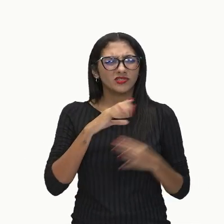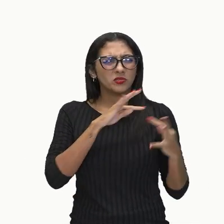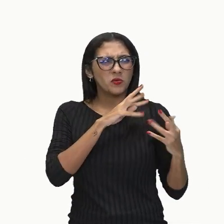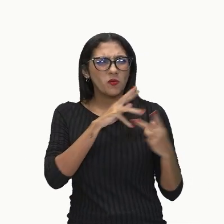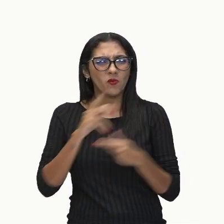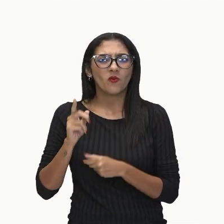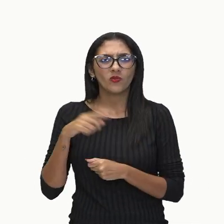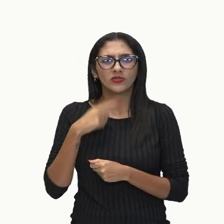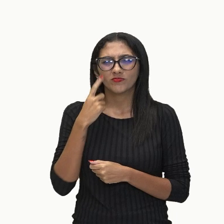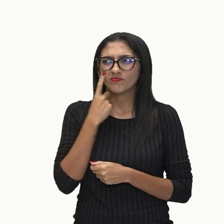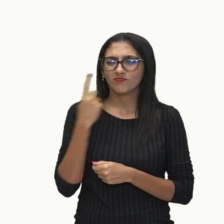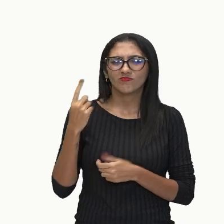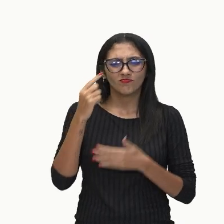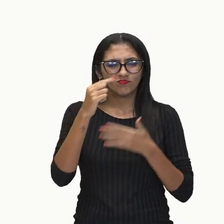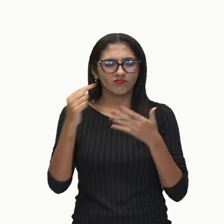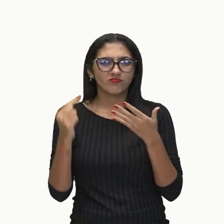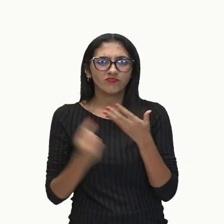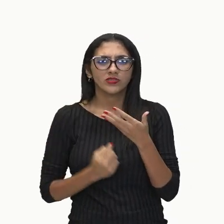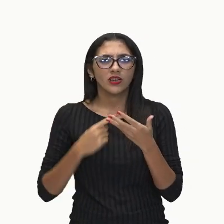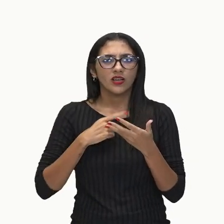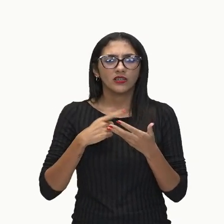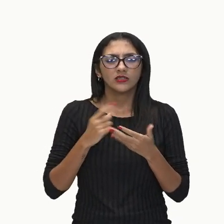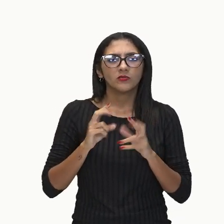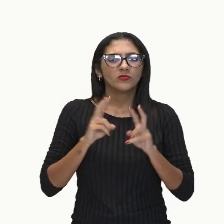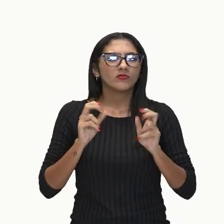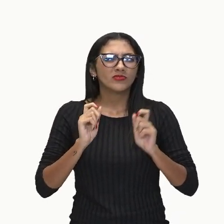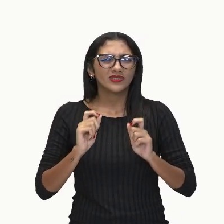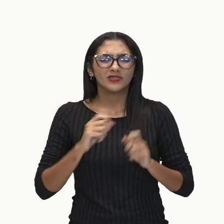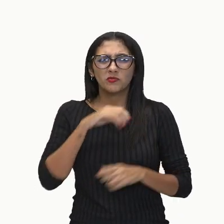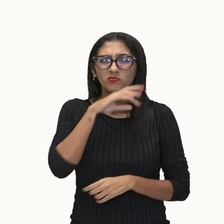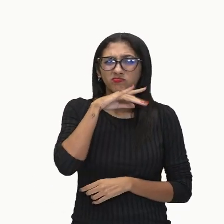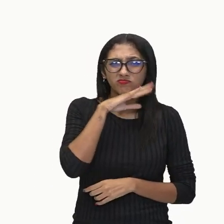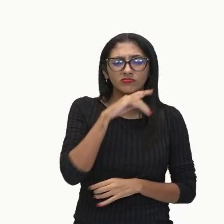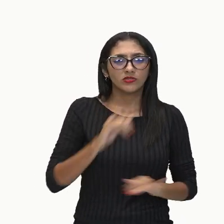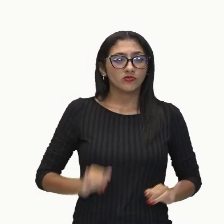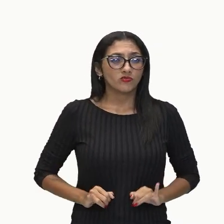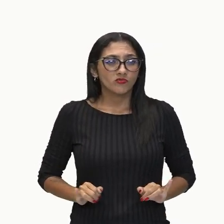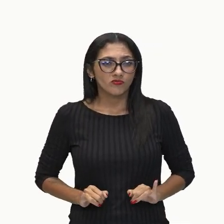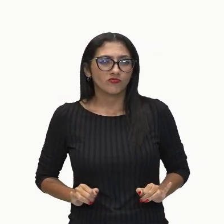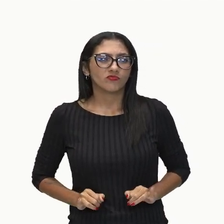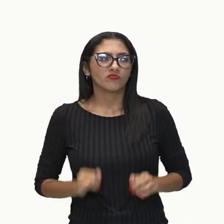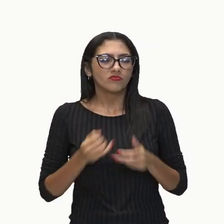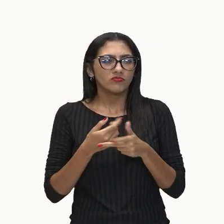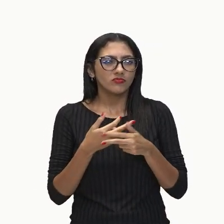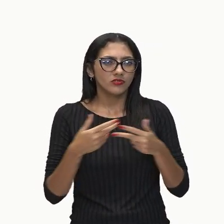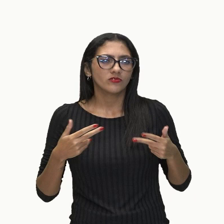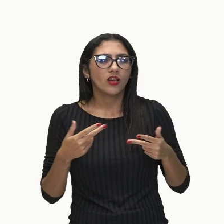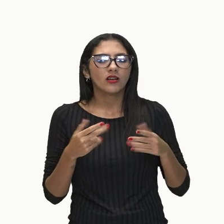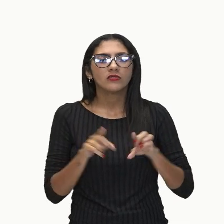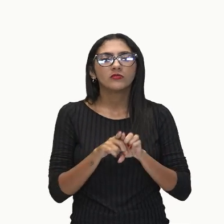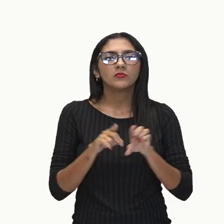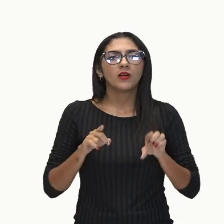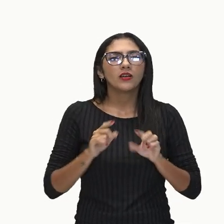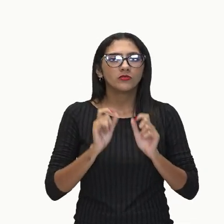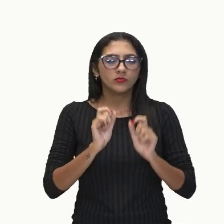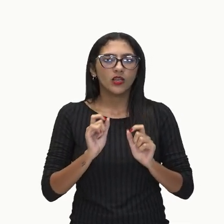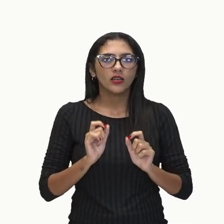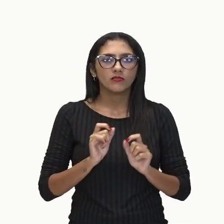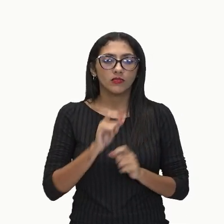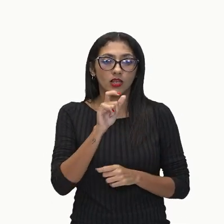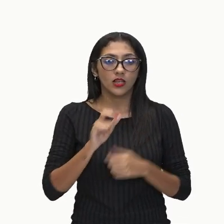de toda essa questão ruim, o autor, ou seja, o eu